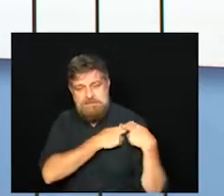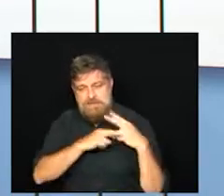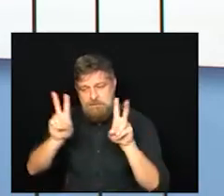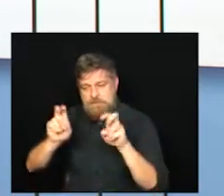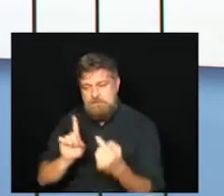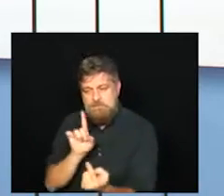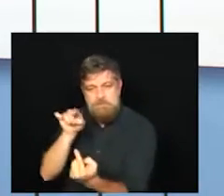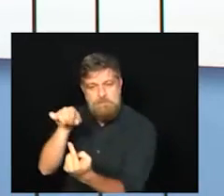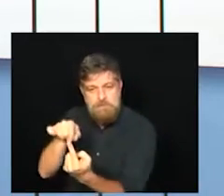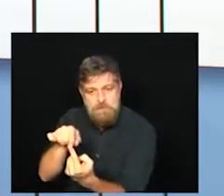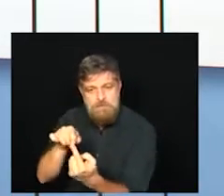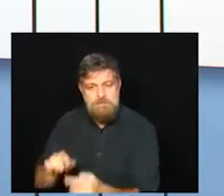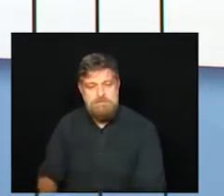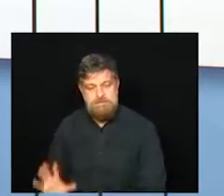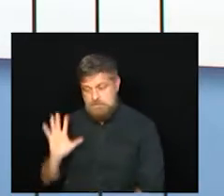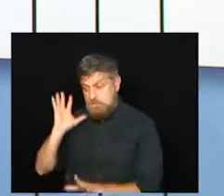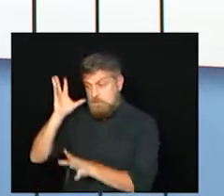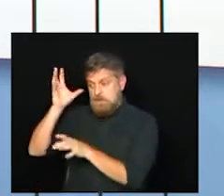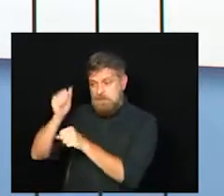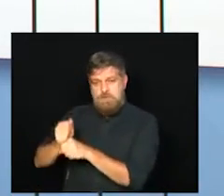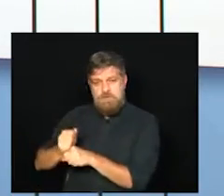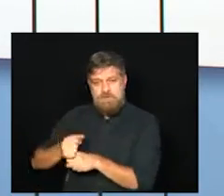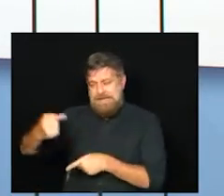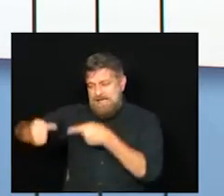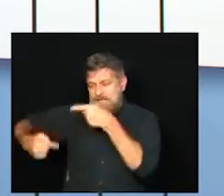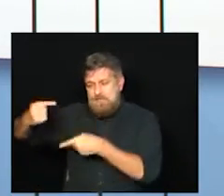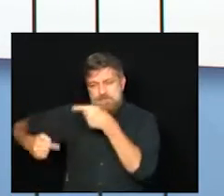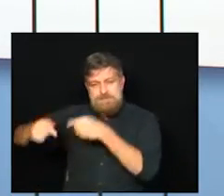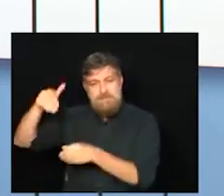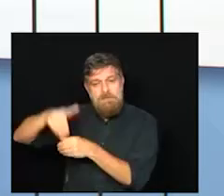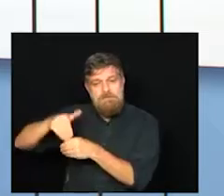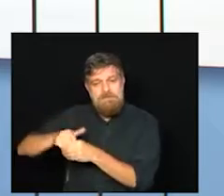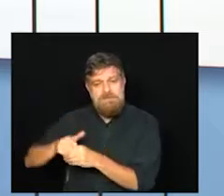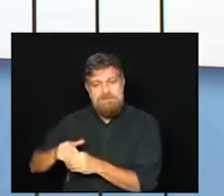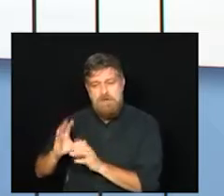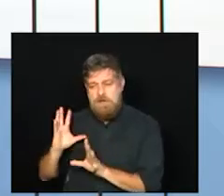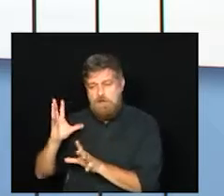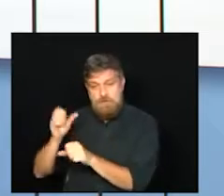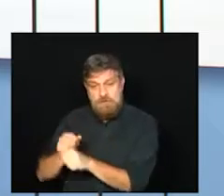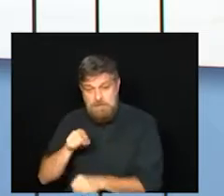assunto. E o resultado de todas as discussões e a votação